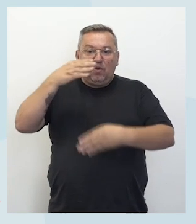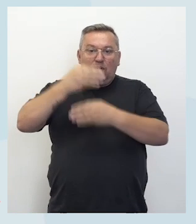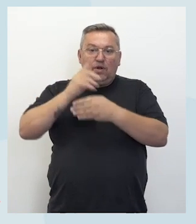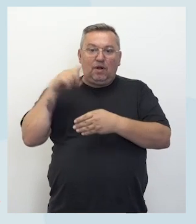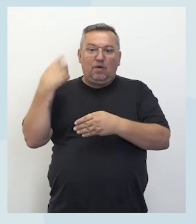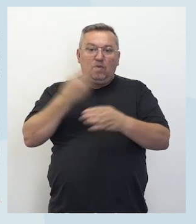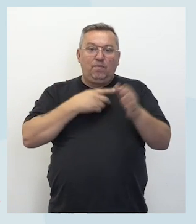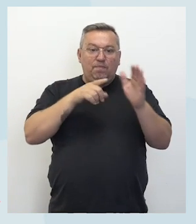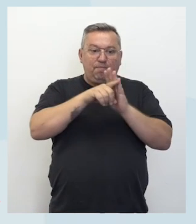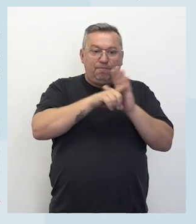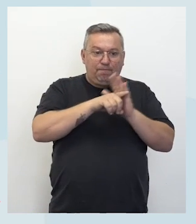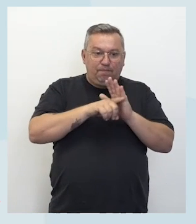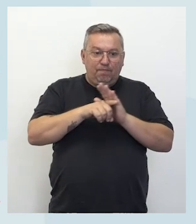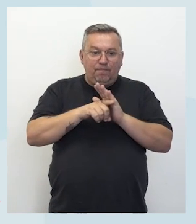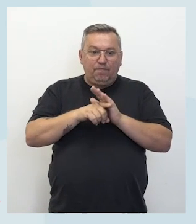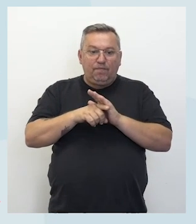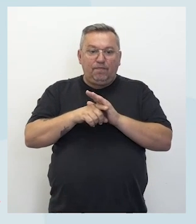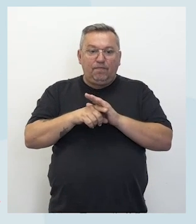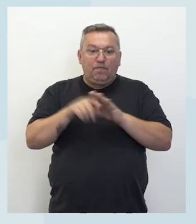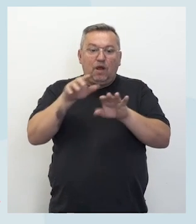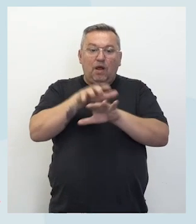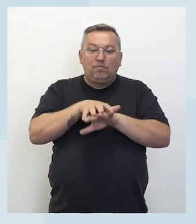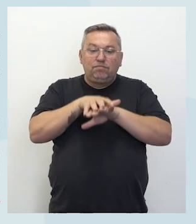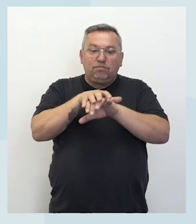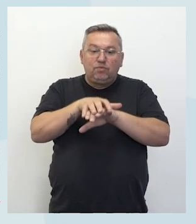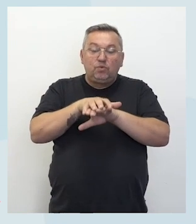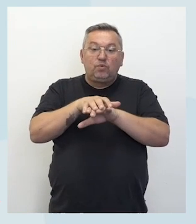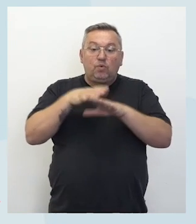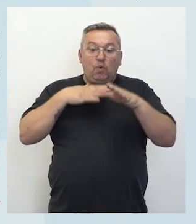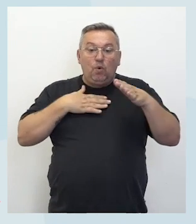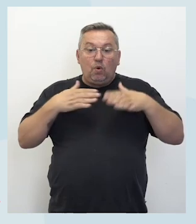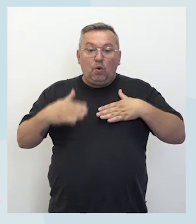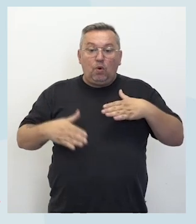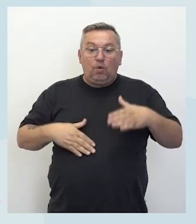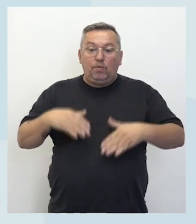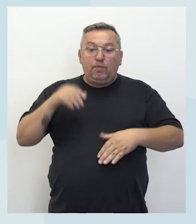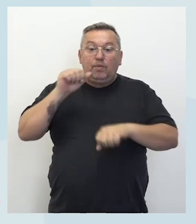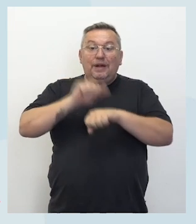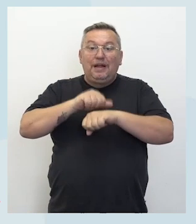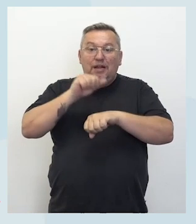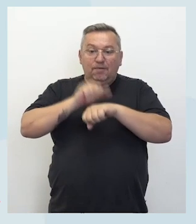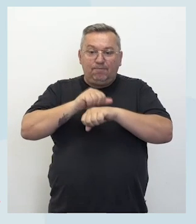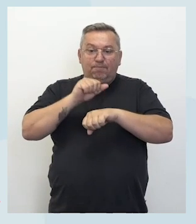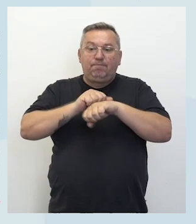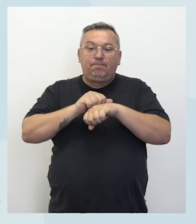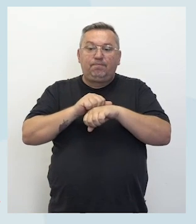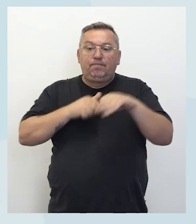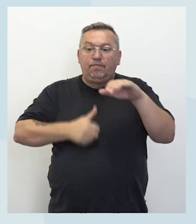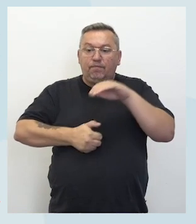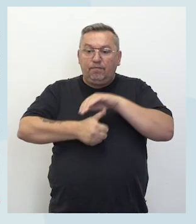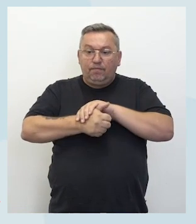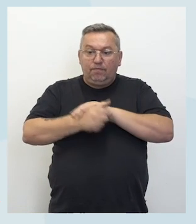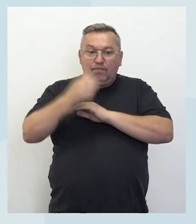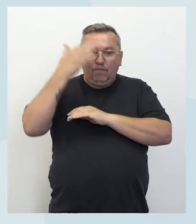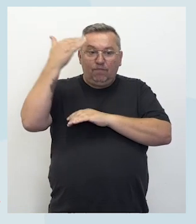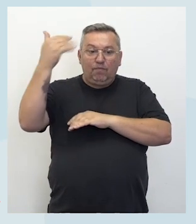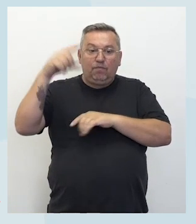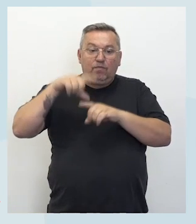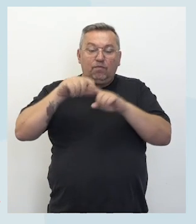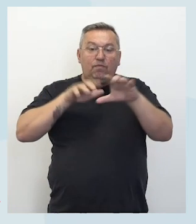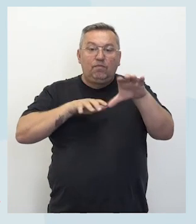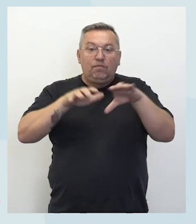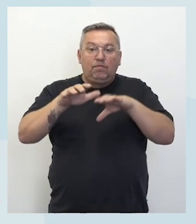pesquisa. Então, a tartaruga é um réptil cujo corpo é coberto por um casco. As tartarugas são famosas